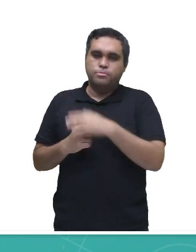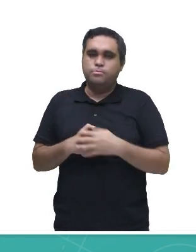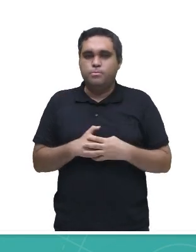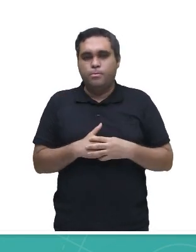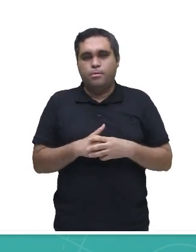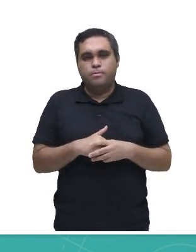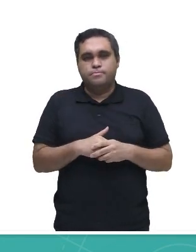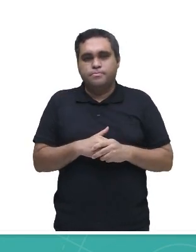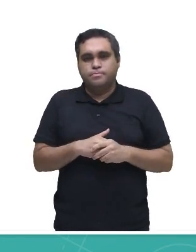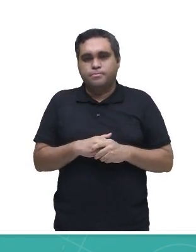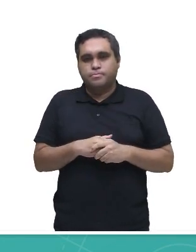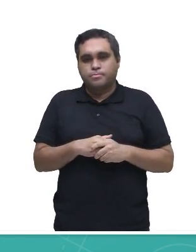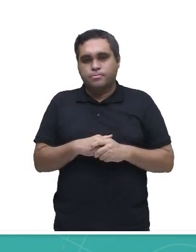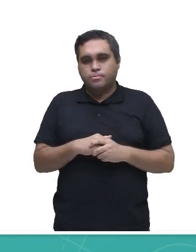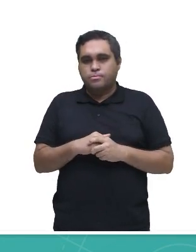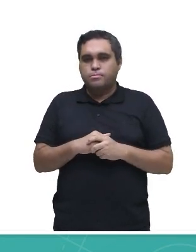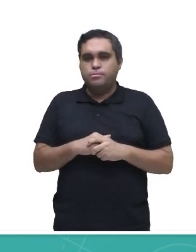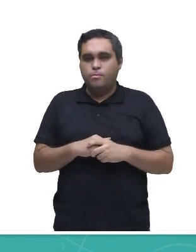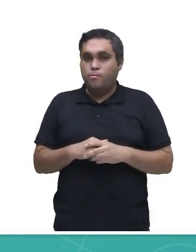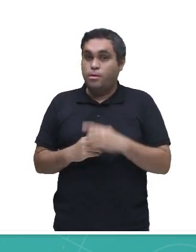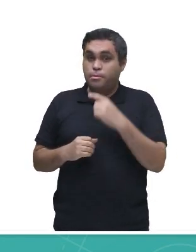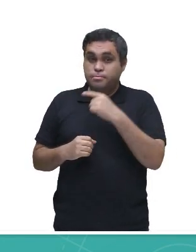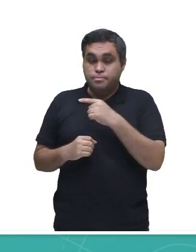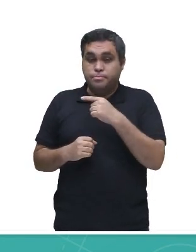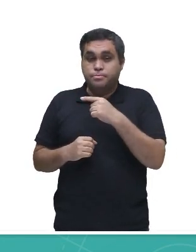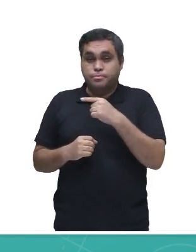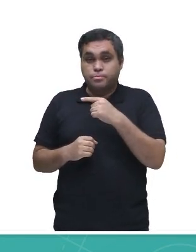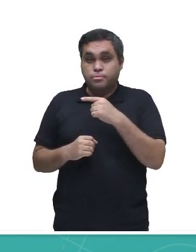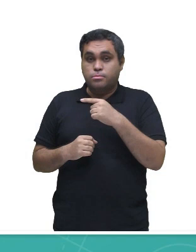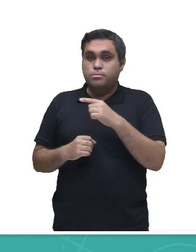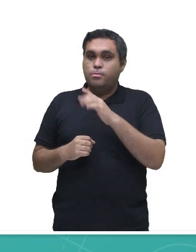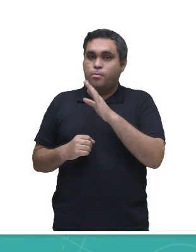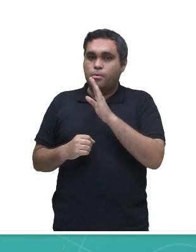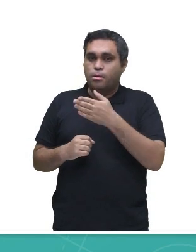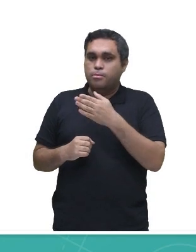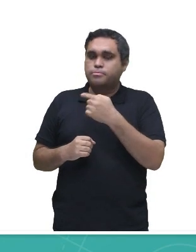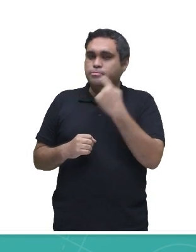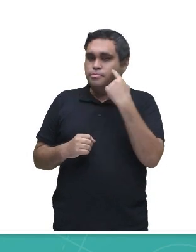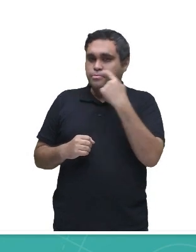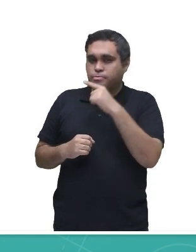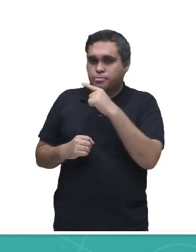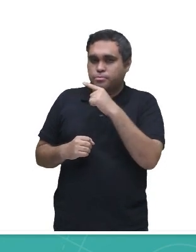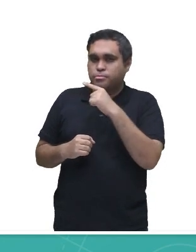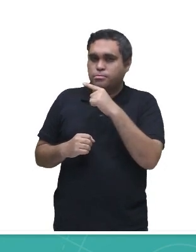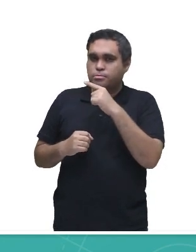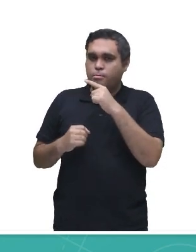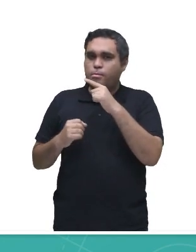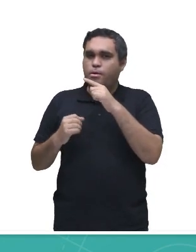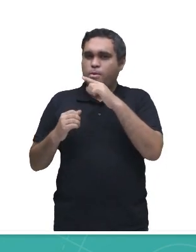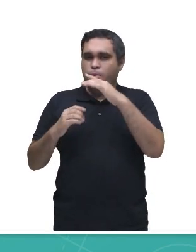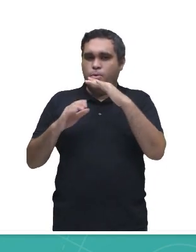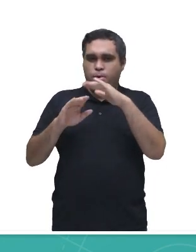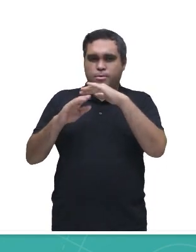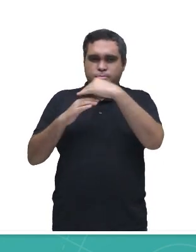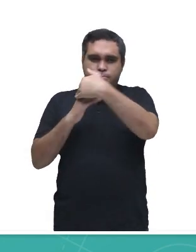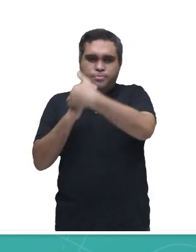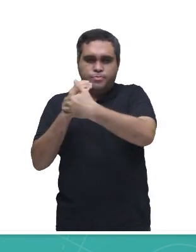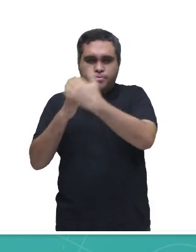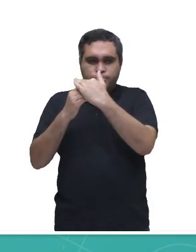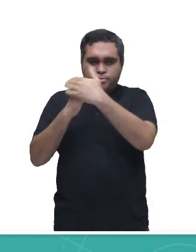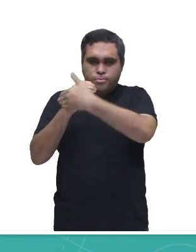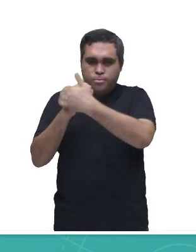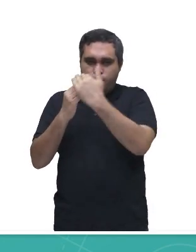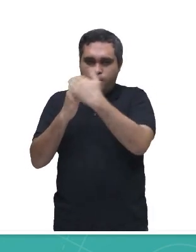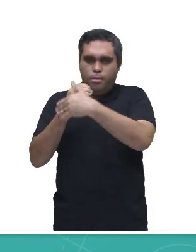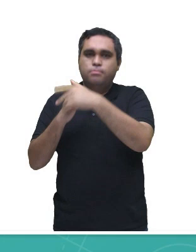você considerou essa parte externa da célula como parede